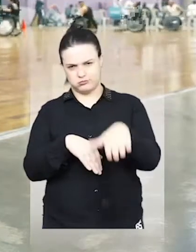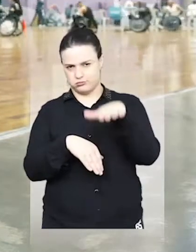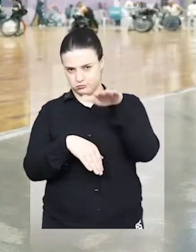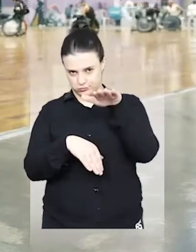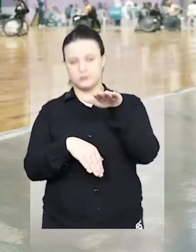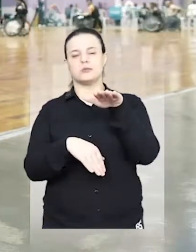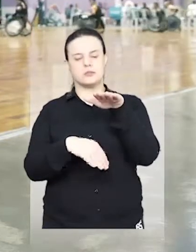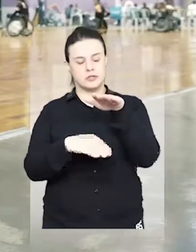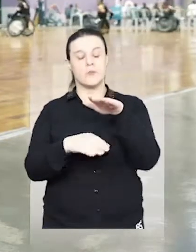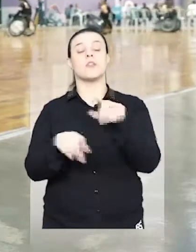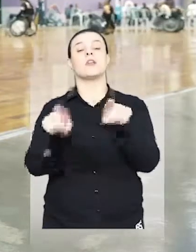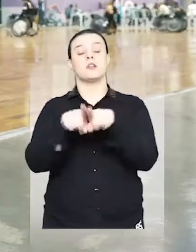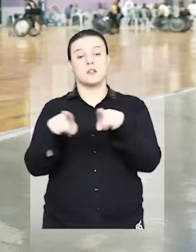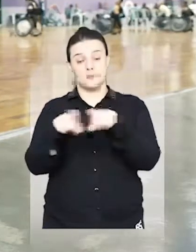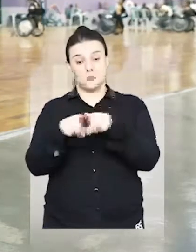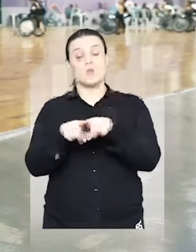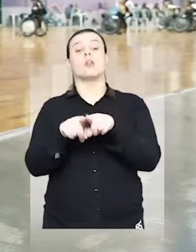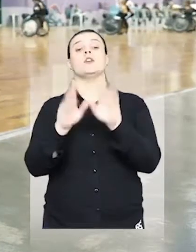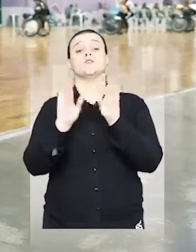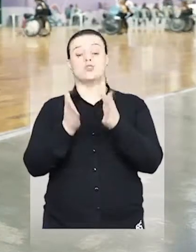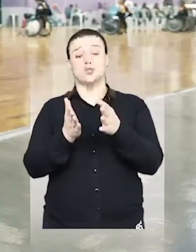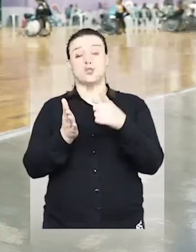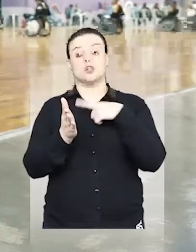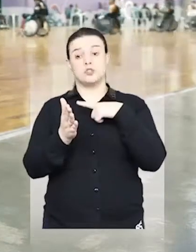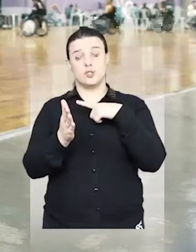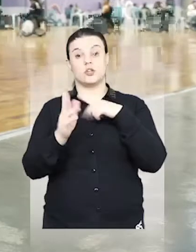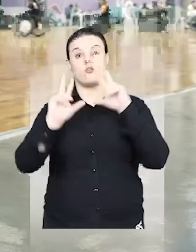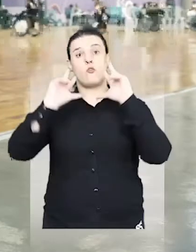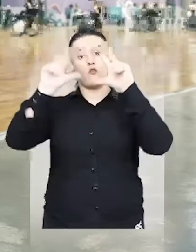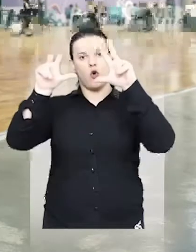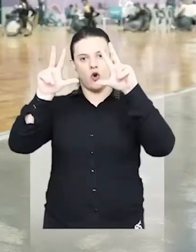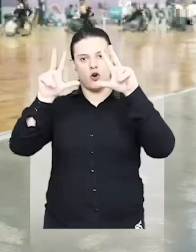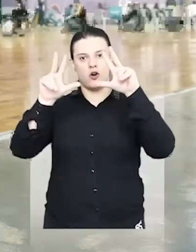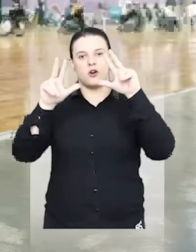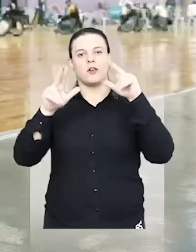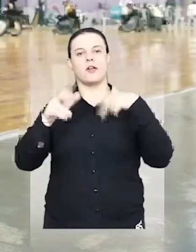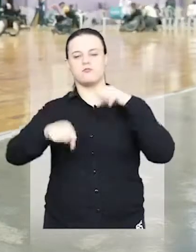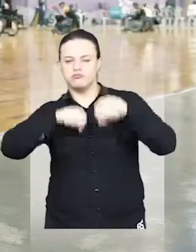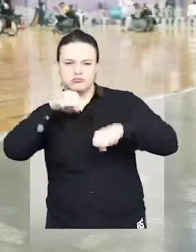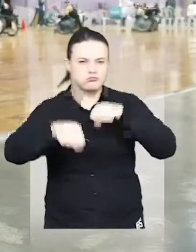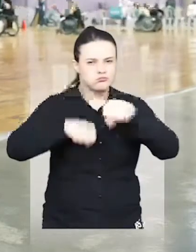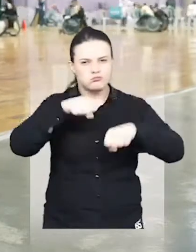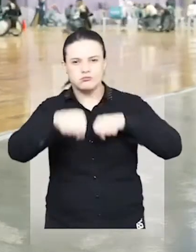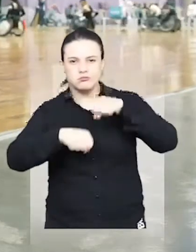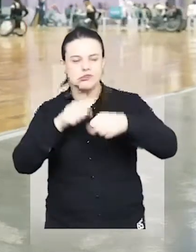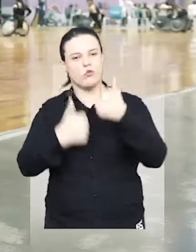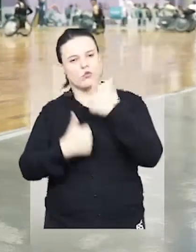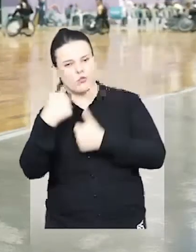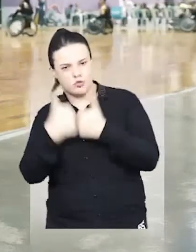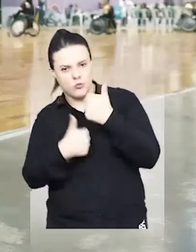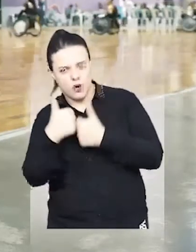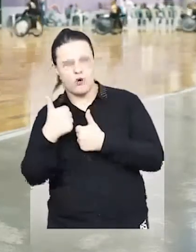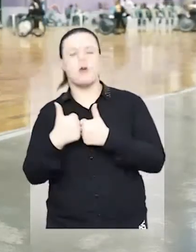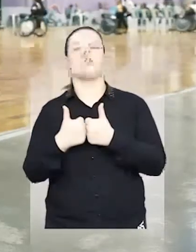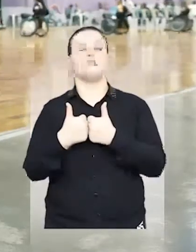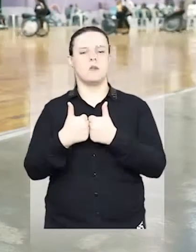desde pequeno, né, cheguei a jogar vôlei, fazer ciclismo,